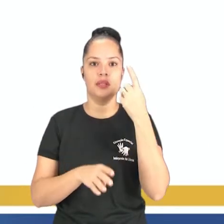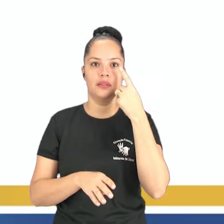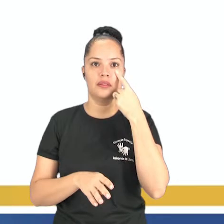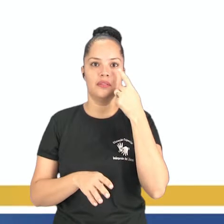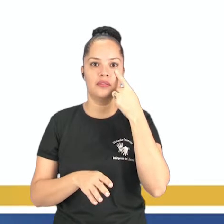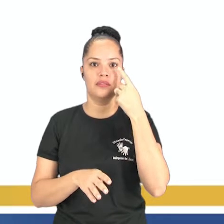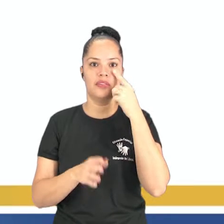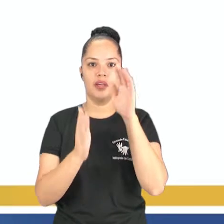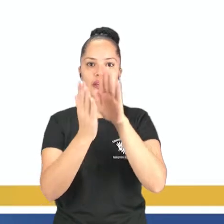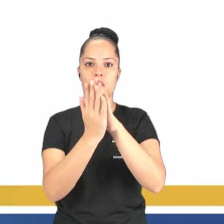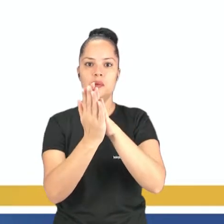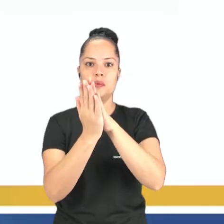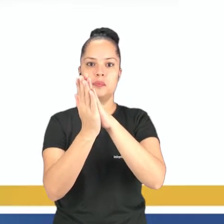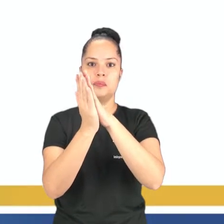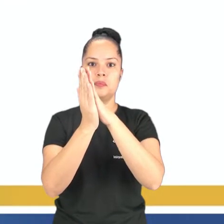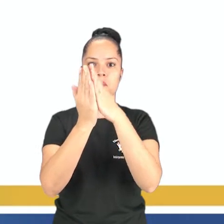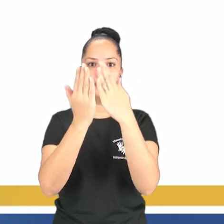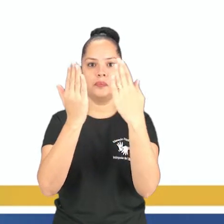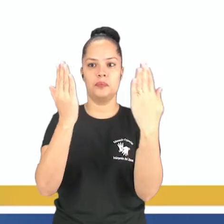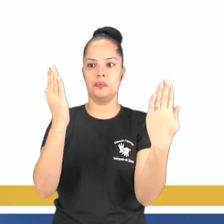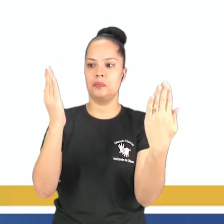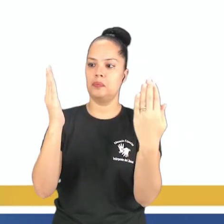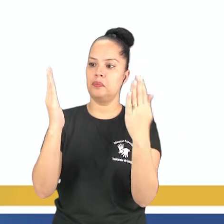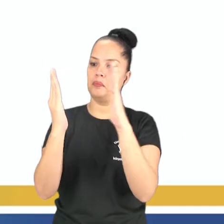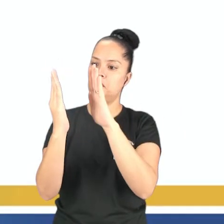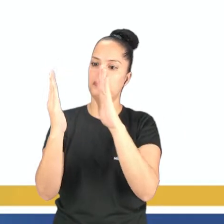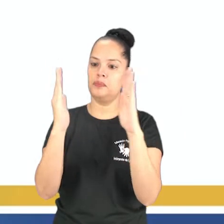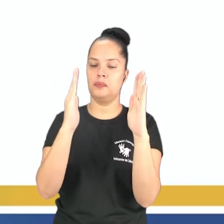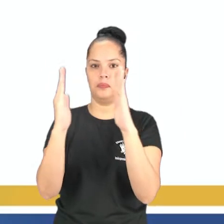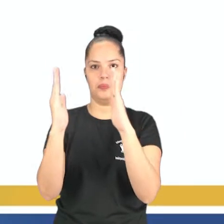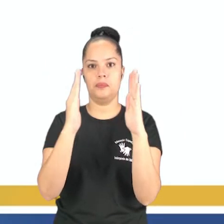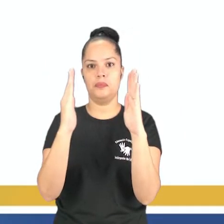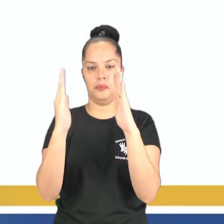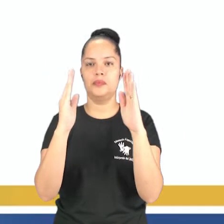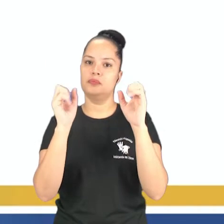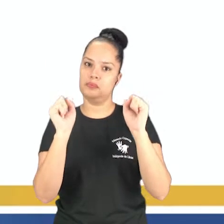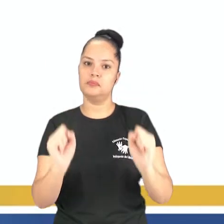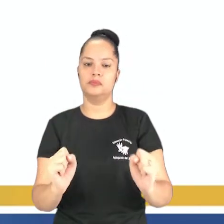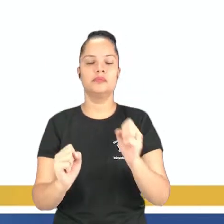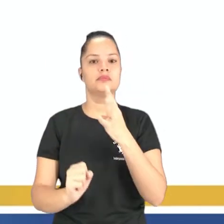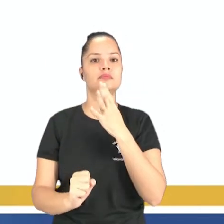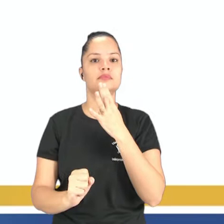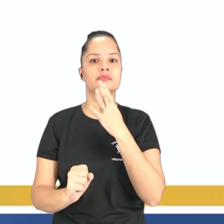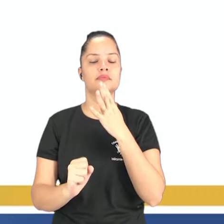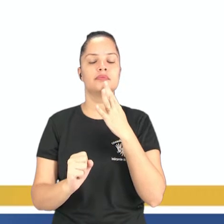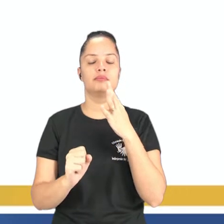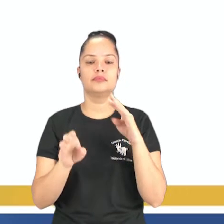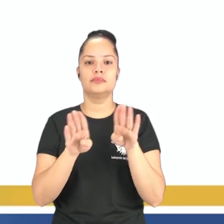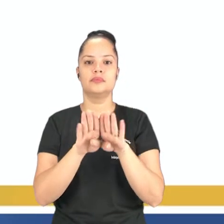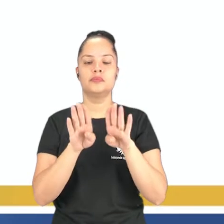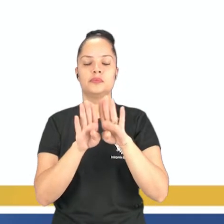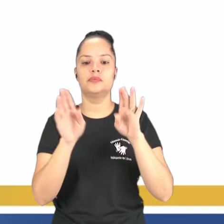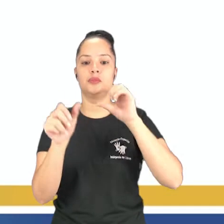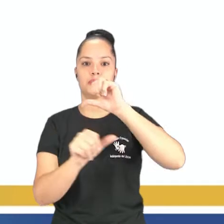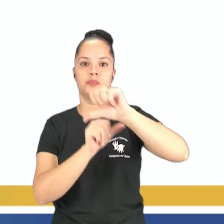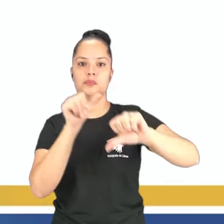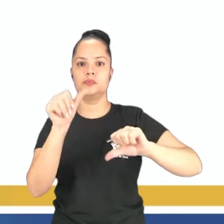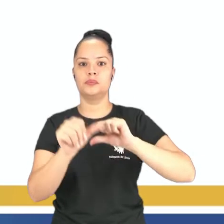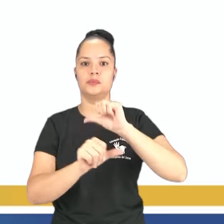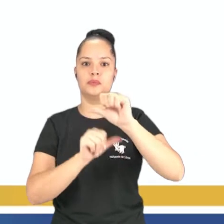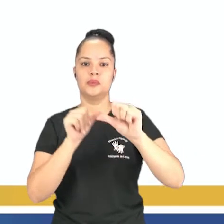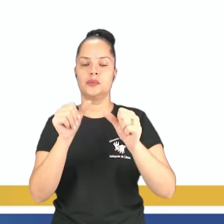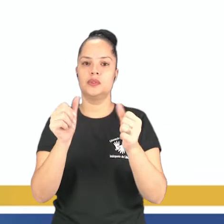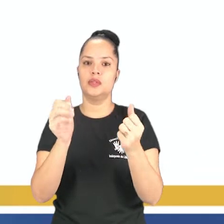reflexão na nossa aula anterior, Veja aí na figura. E podemos conhecer a transformação que ela causa em